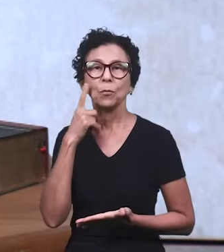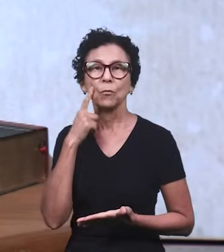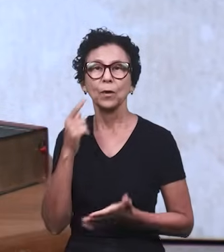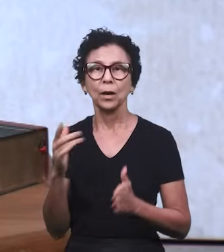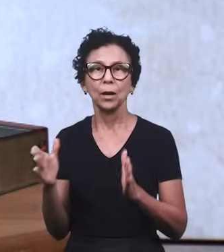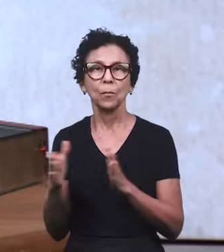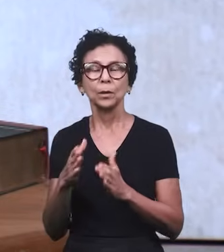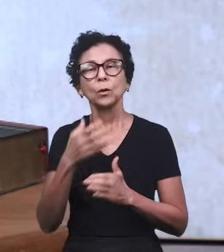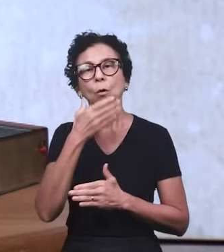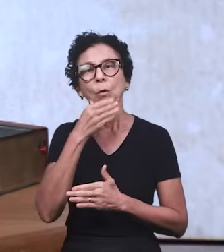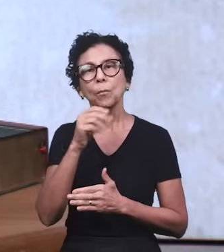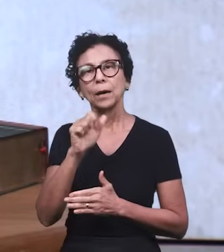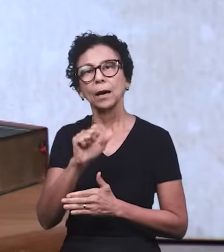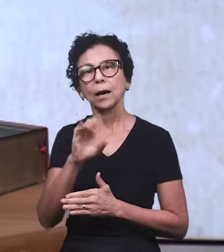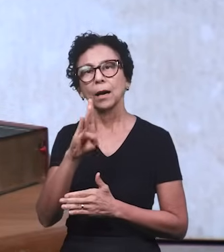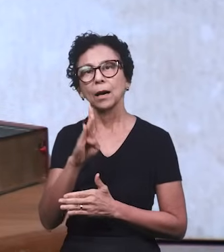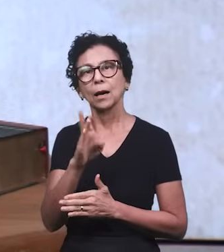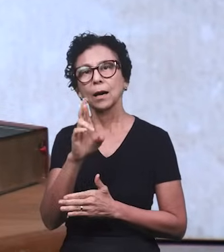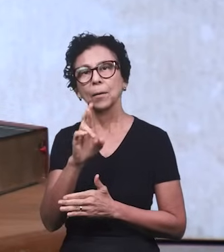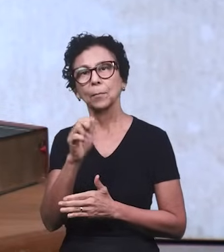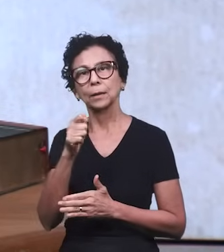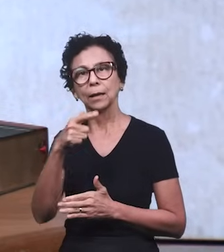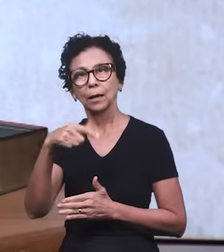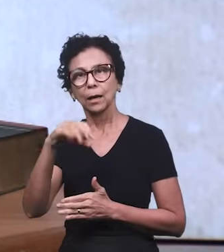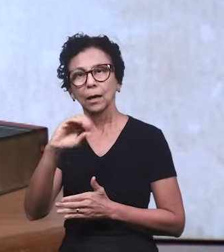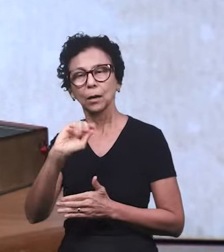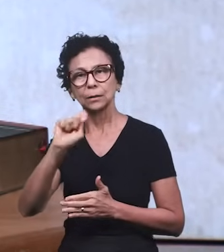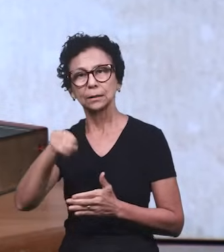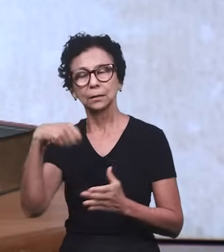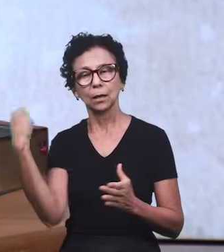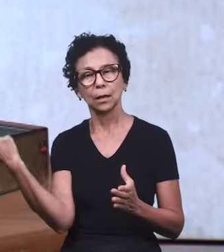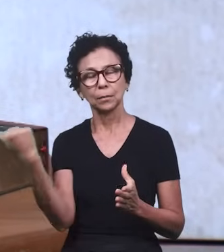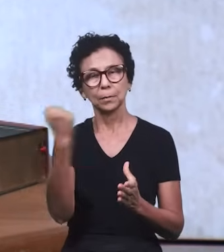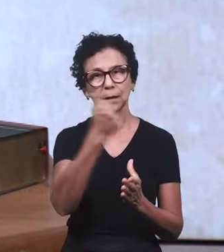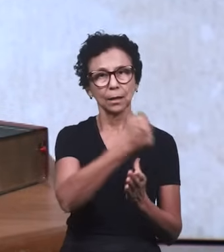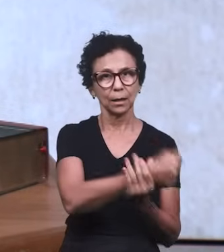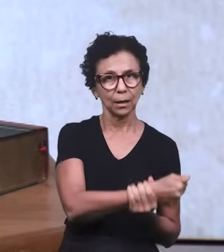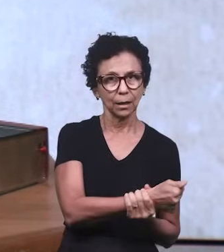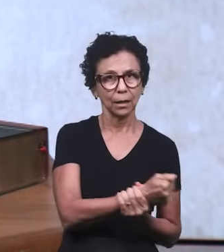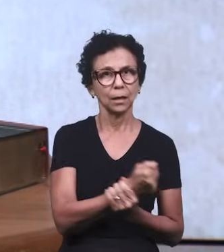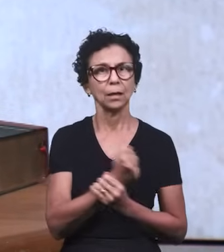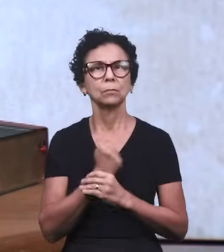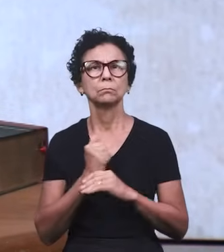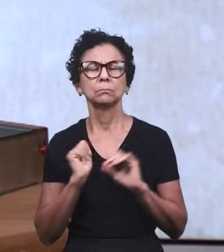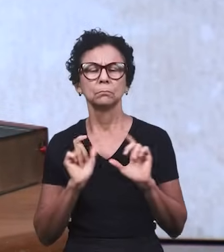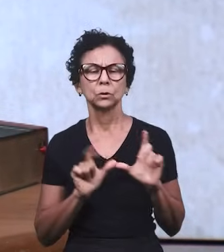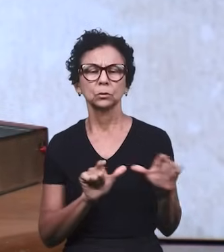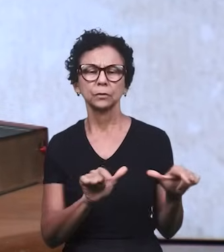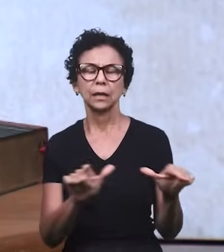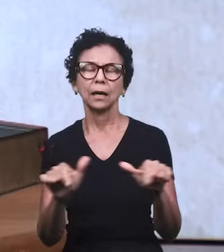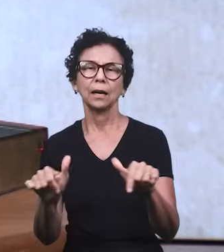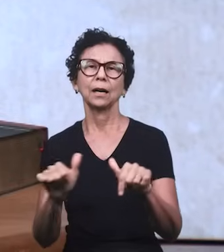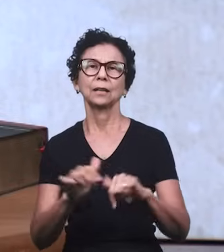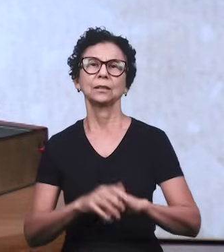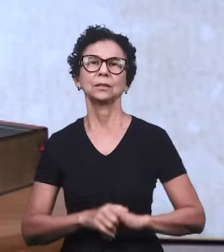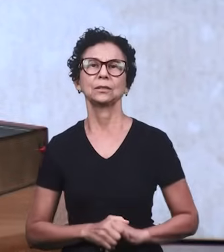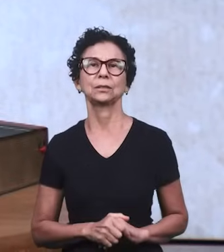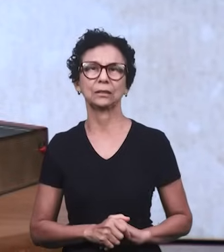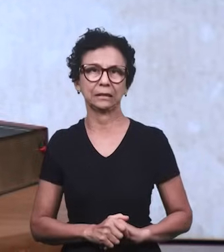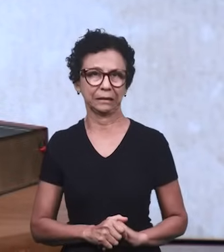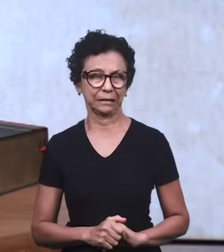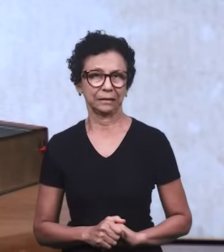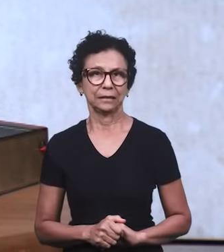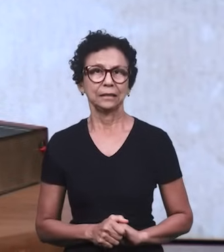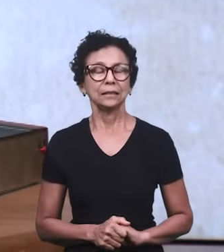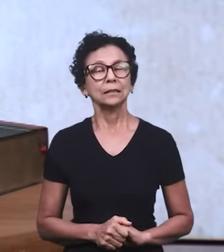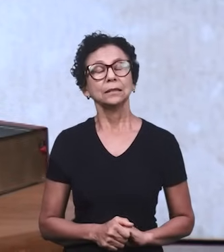né ainda estamos lendo hoje nós vamos continuar a partir do capítulo 15 do Gênesis o nome de Abraão aqui